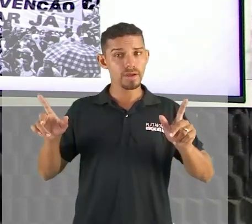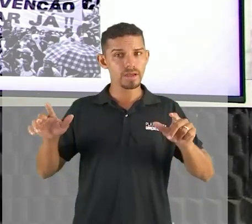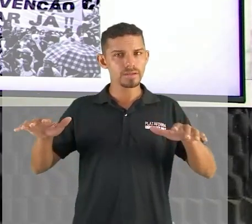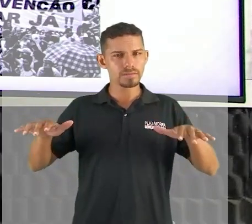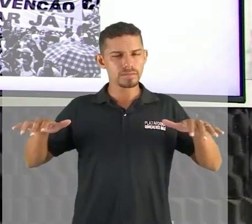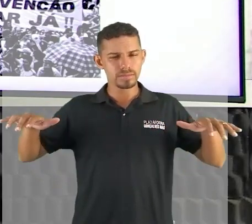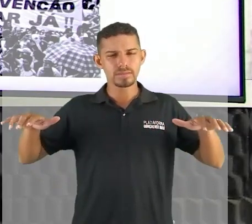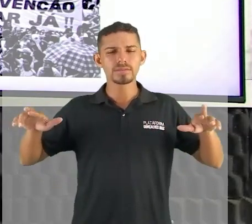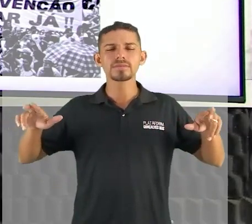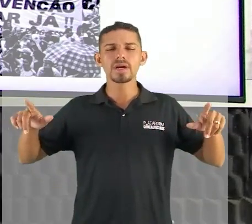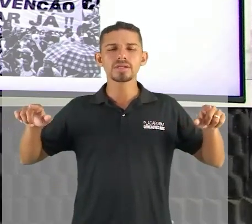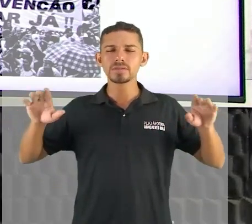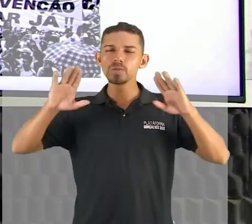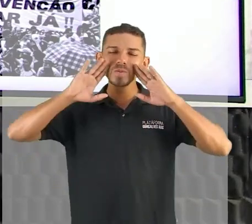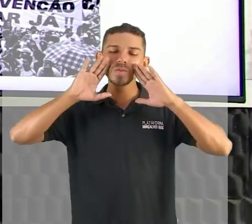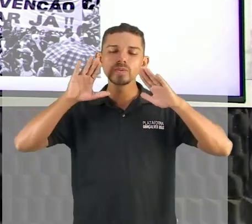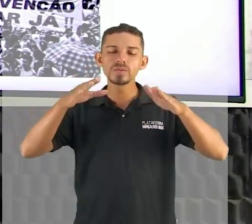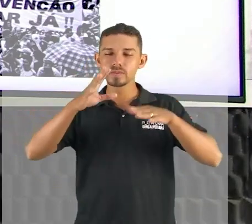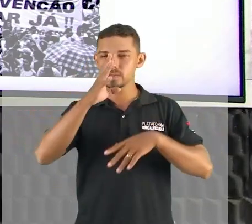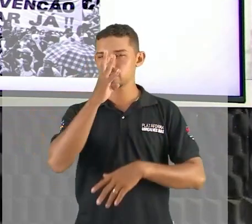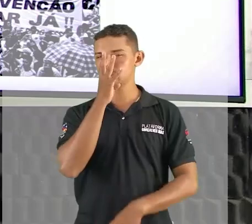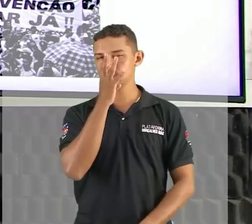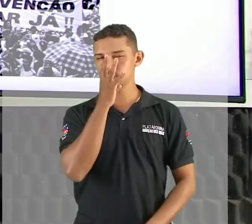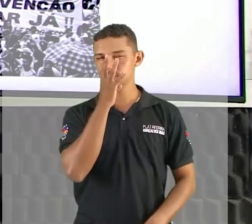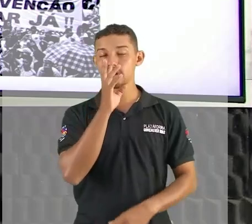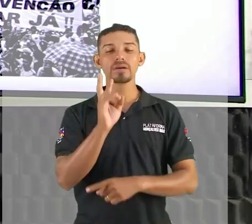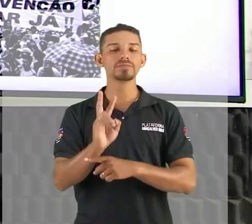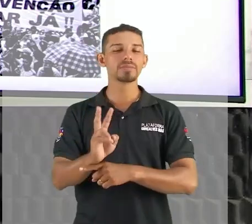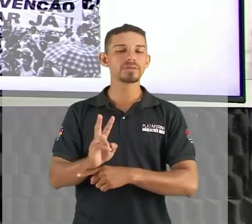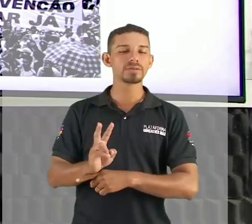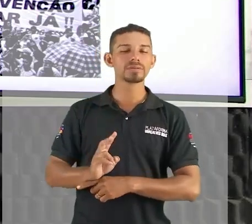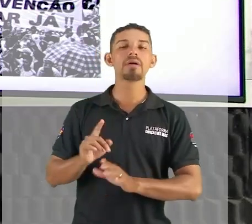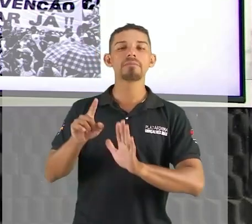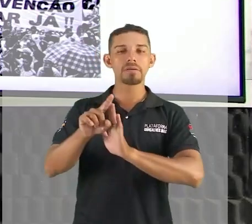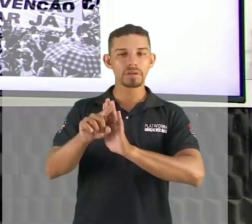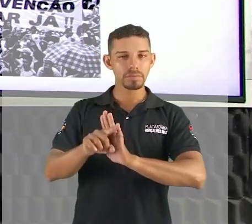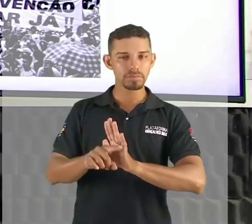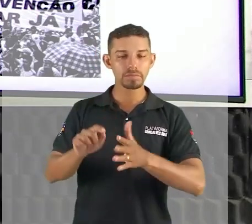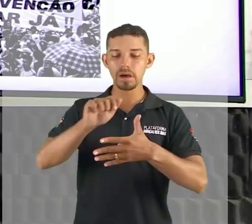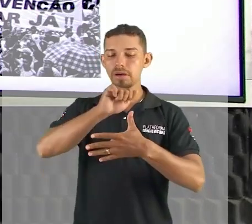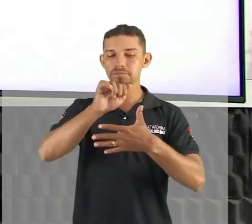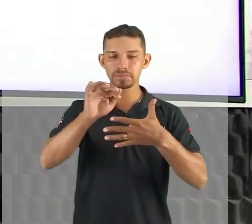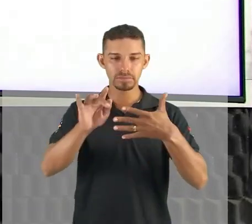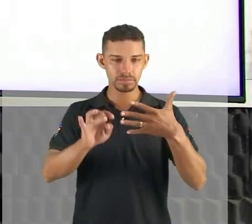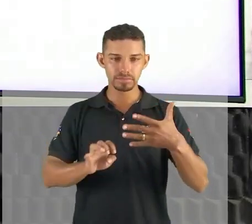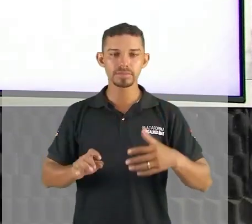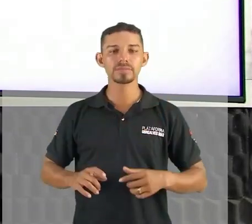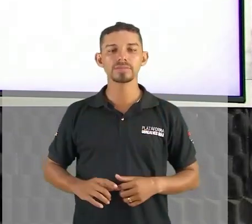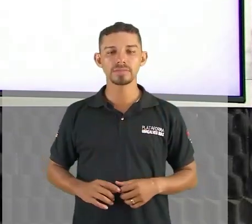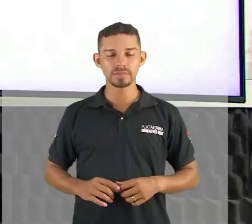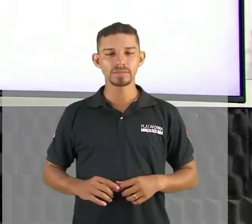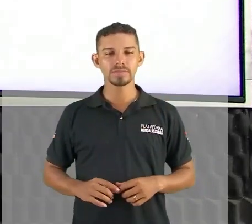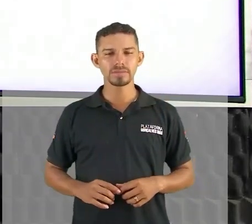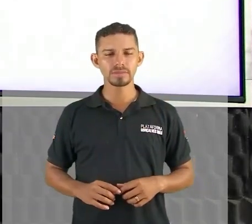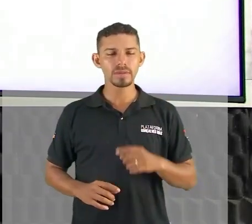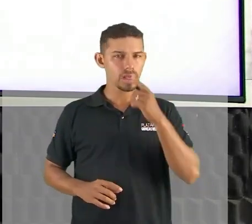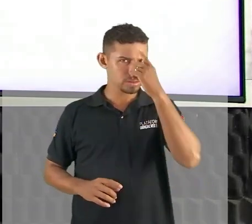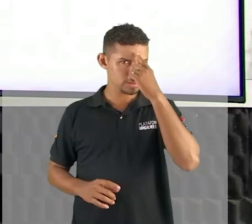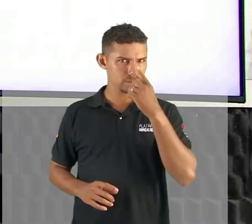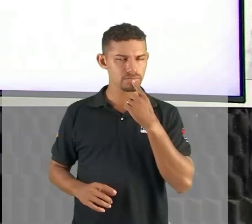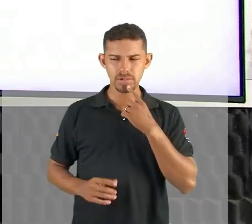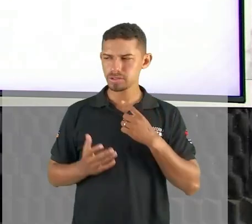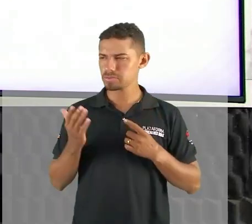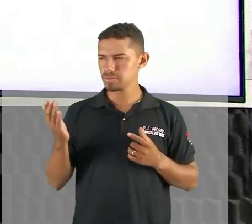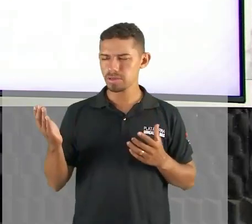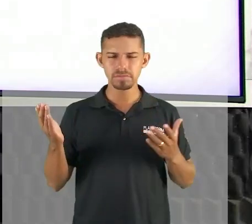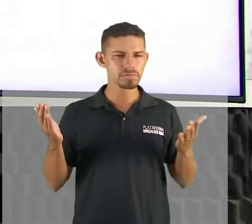está sempre observando também as mesmas questões. Vamos lá. As imagens